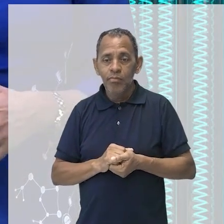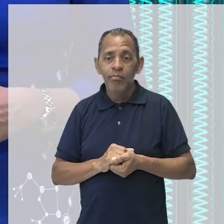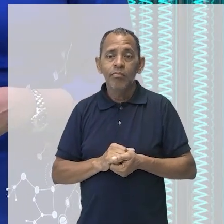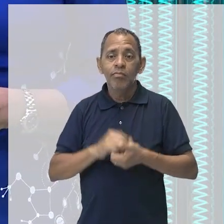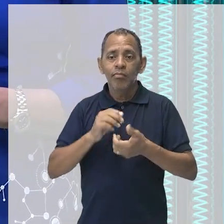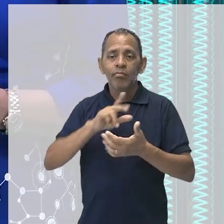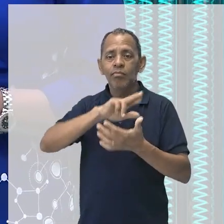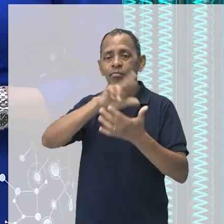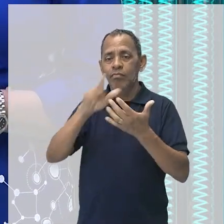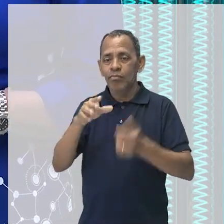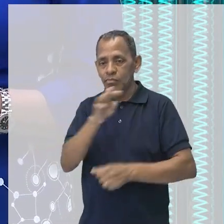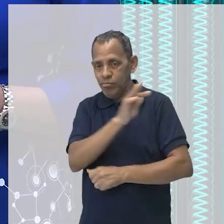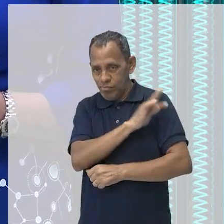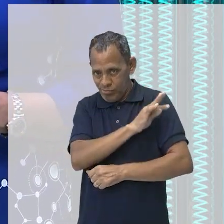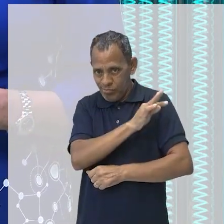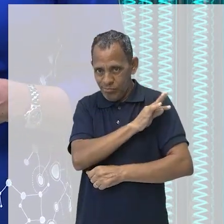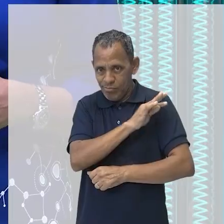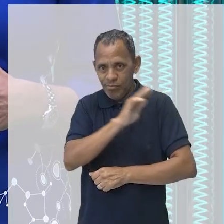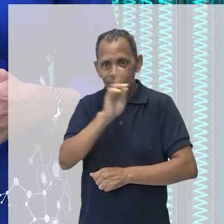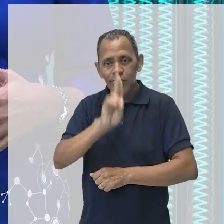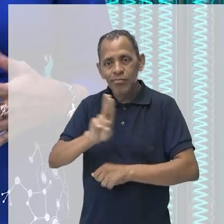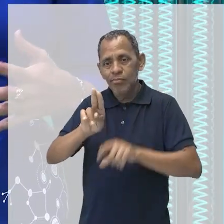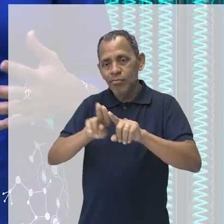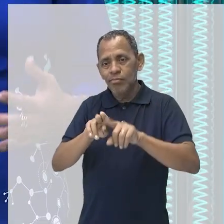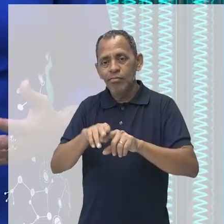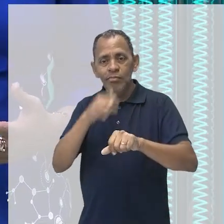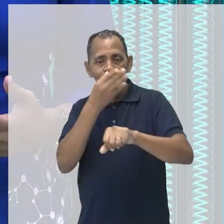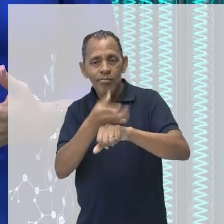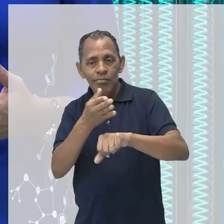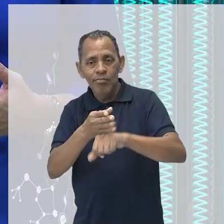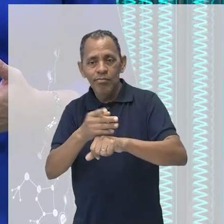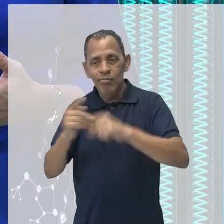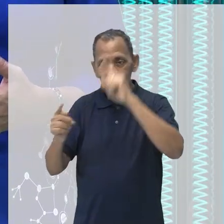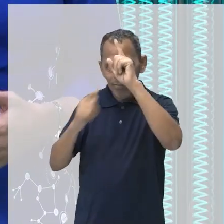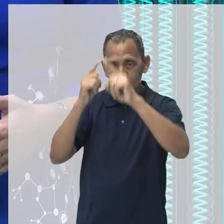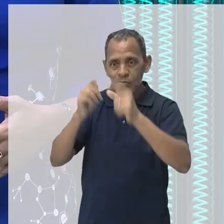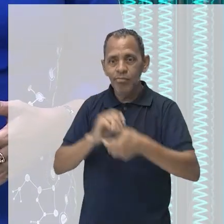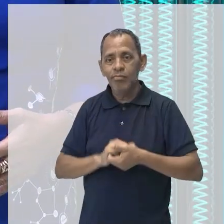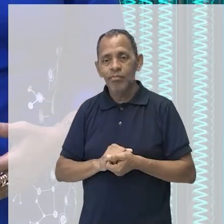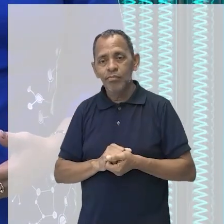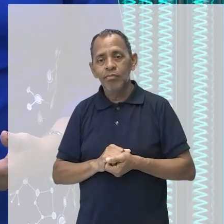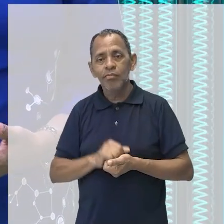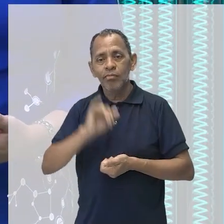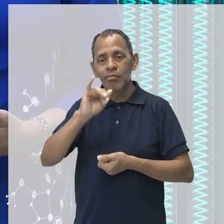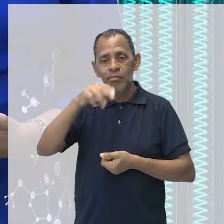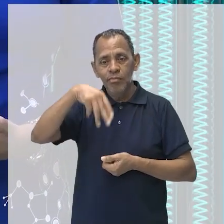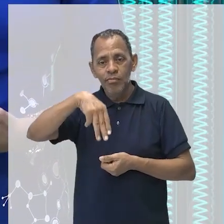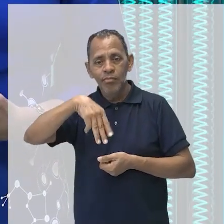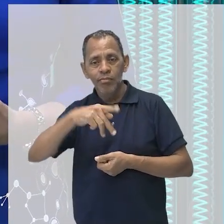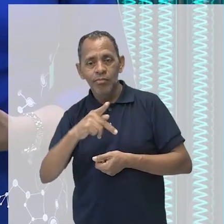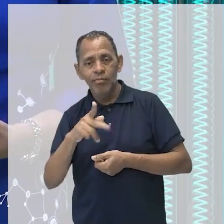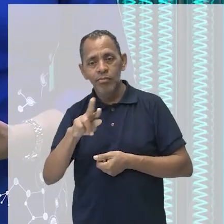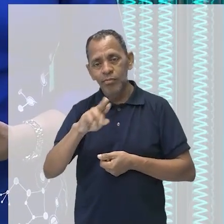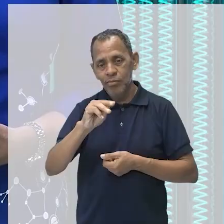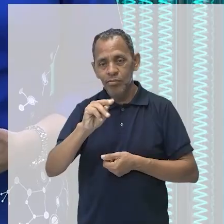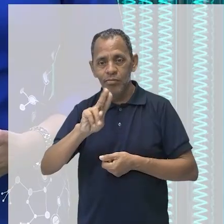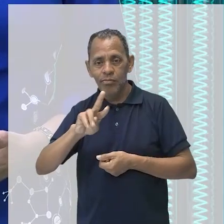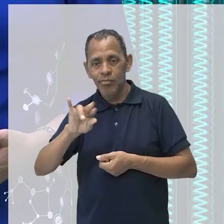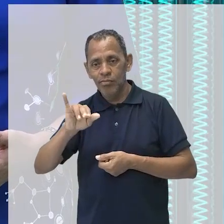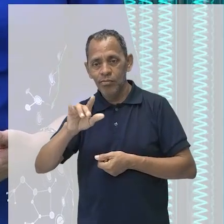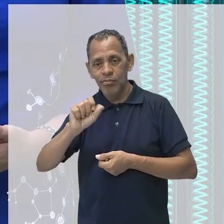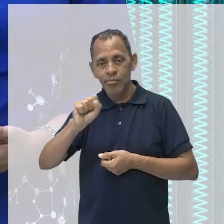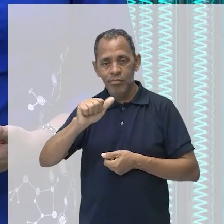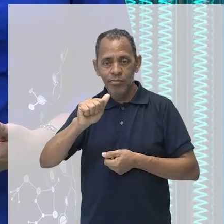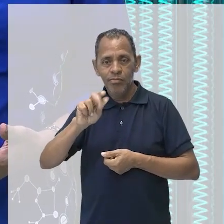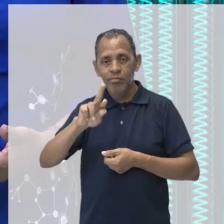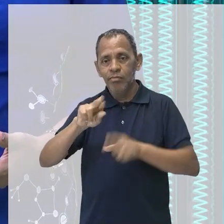Então, diversas técnicas são realizadas no treinamento de improvisação, cada uma com seu propósito específico,